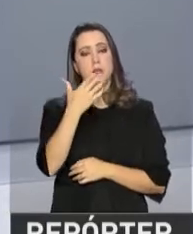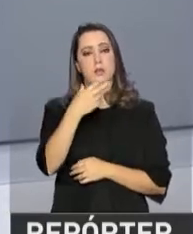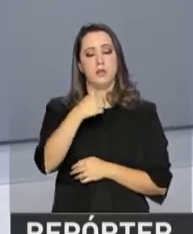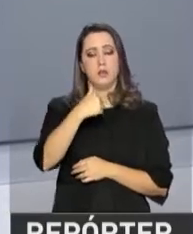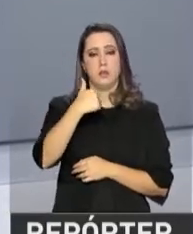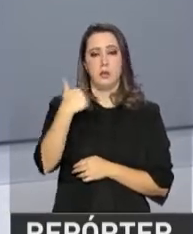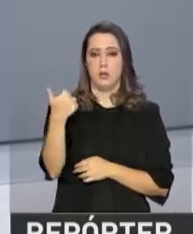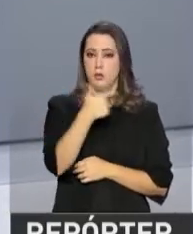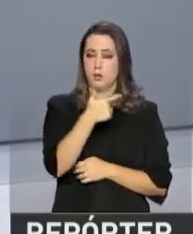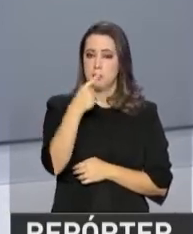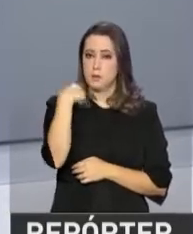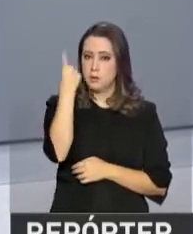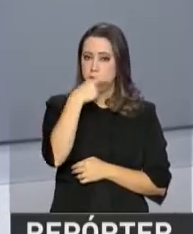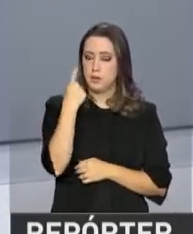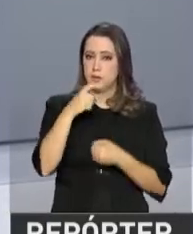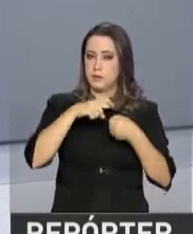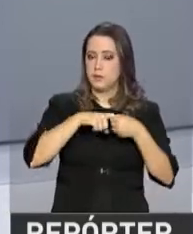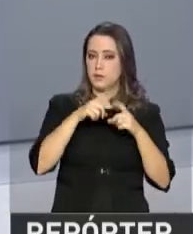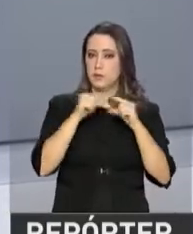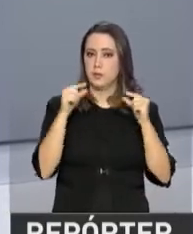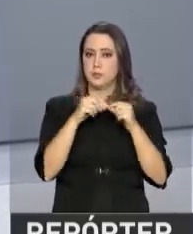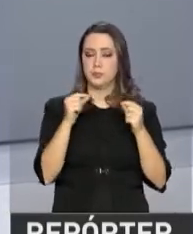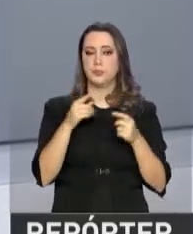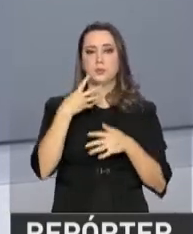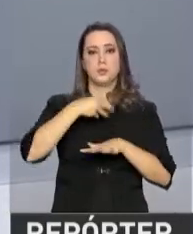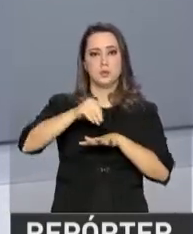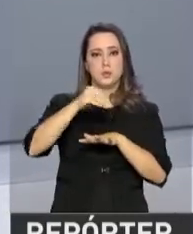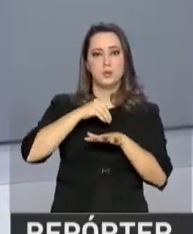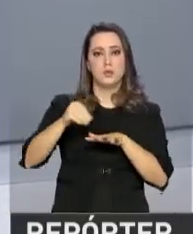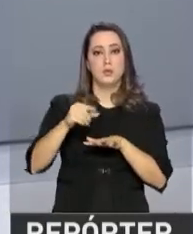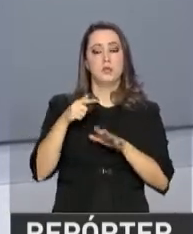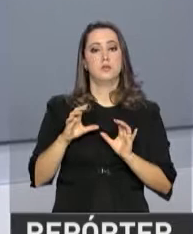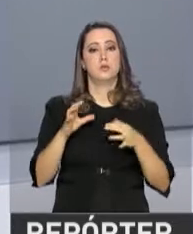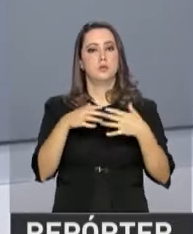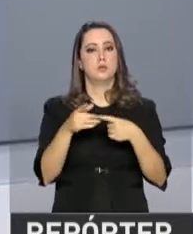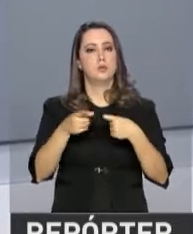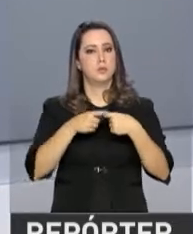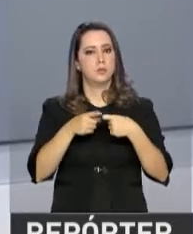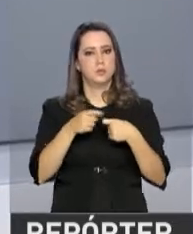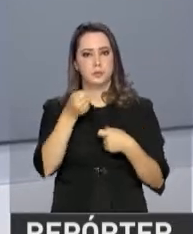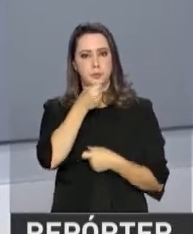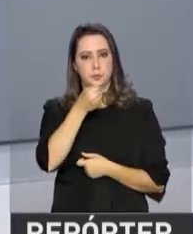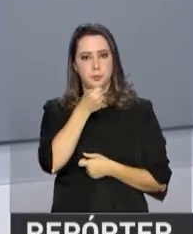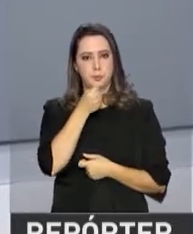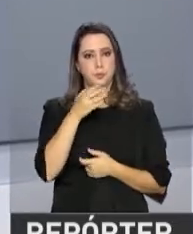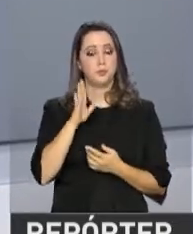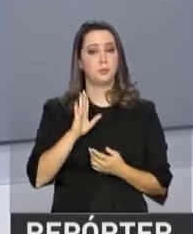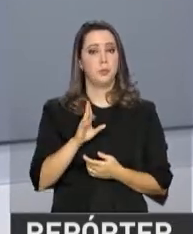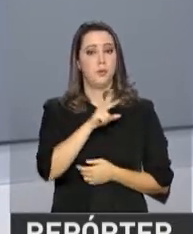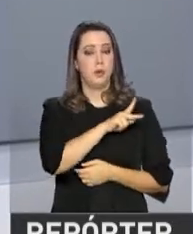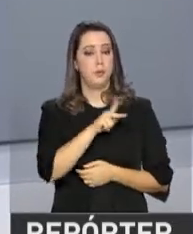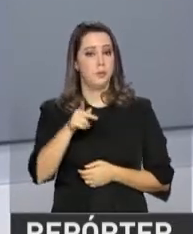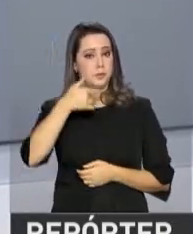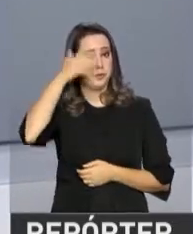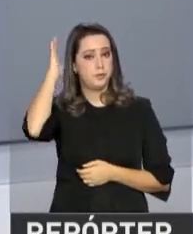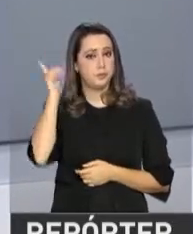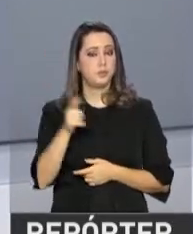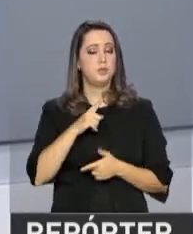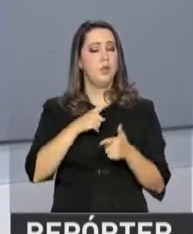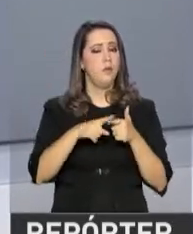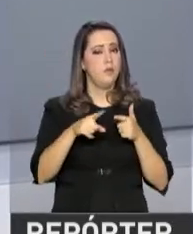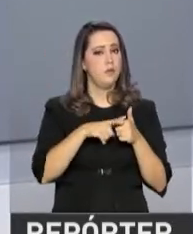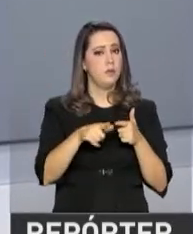as informações foram dadas pela equipe médica do hospital em entrevista coletiva agora há pouco michel temer teve uma estenose